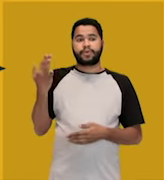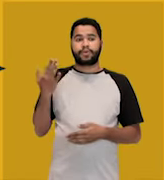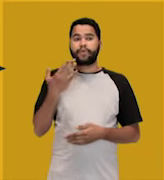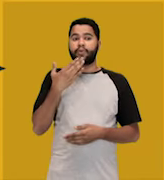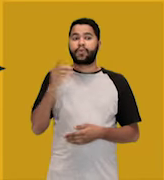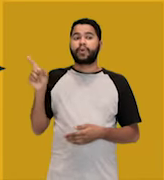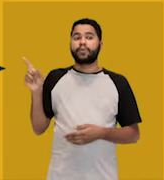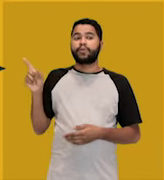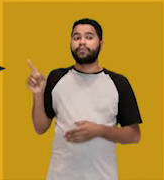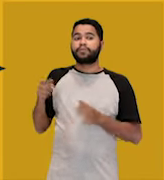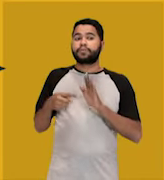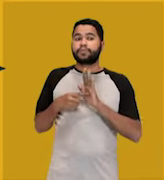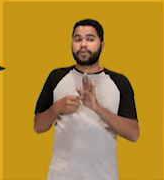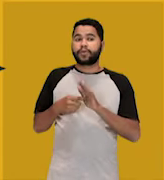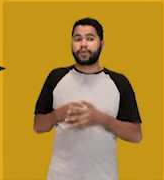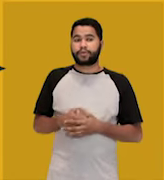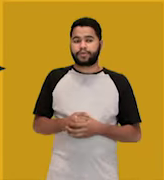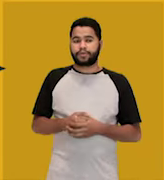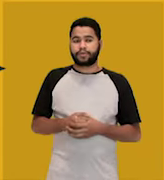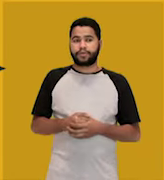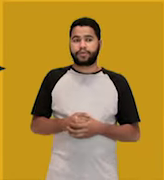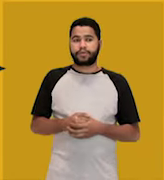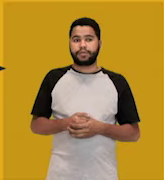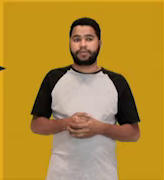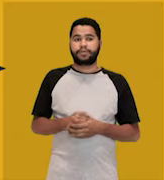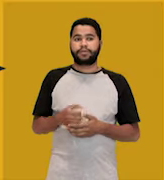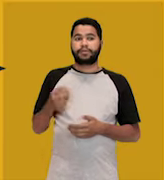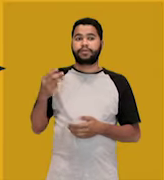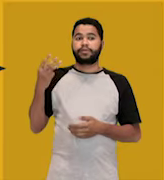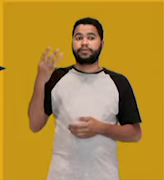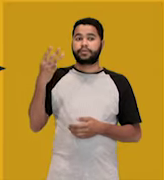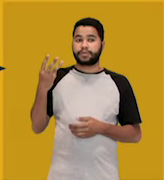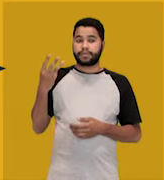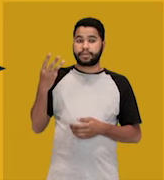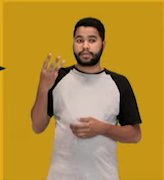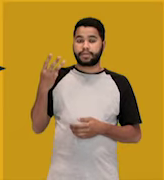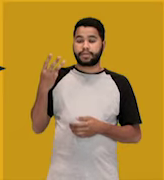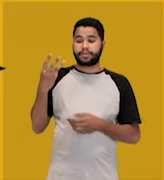fração que isso aqui representa? 1, 2, isso aqui está representando